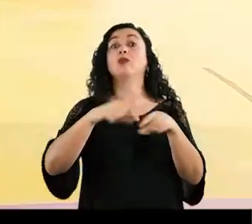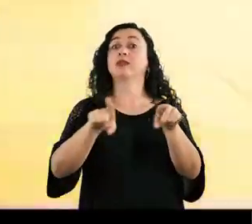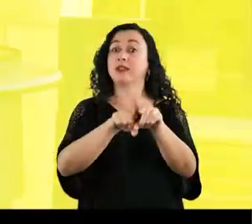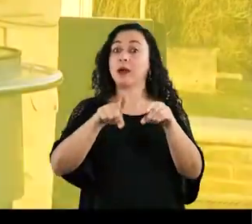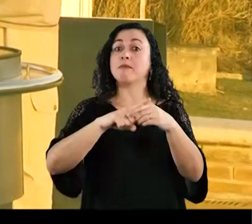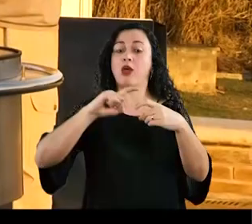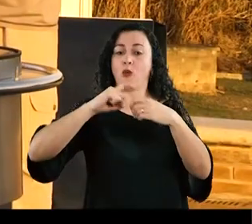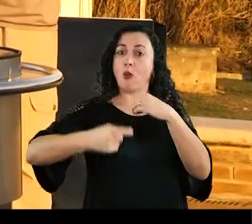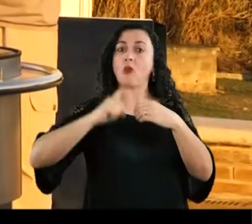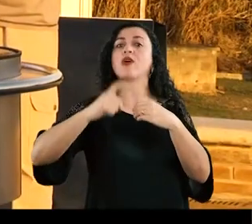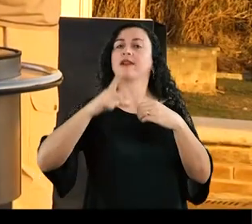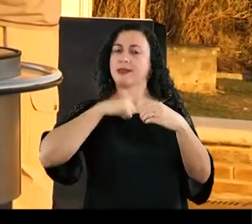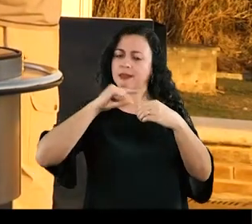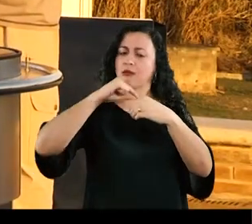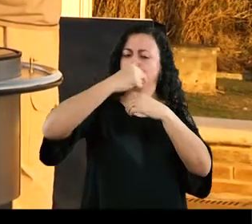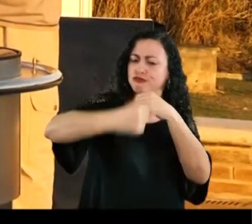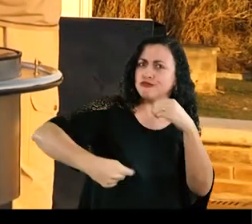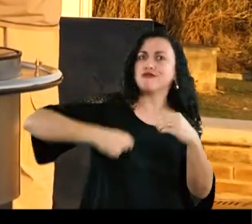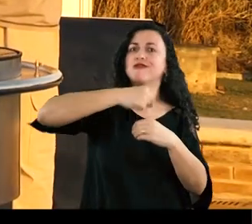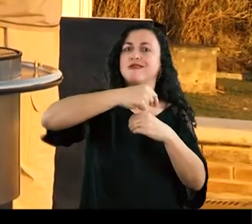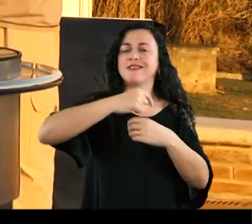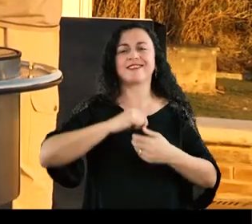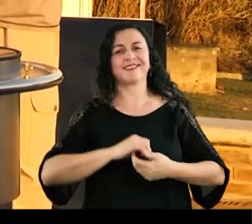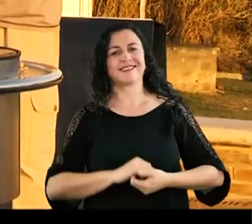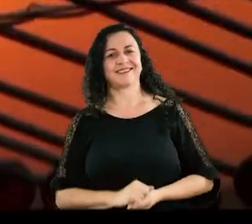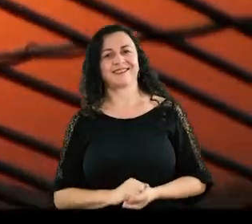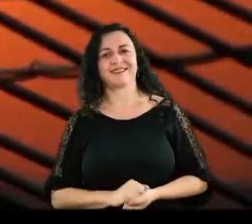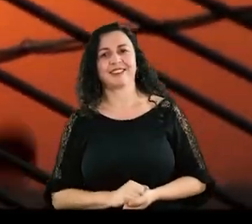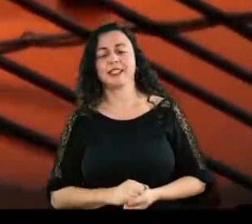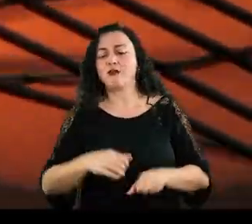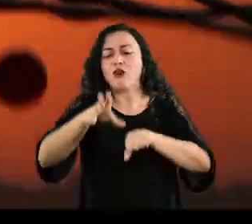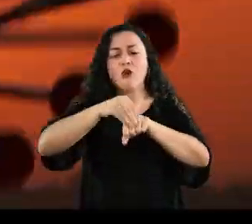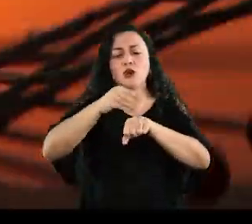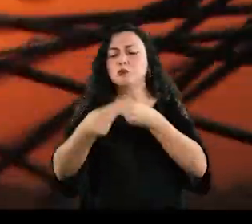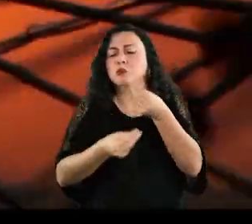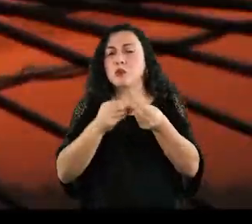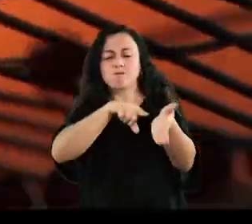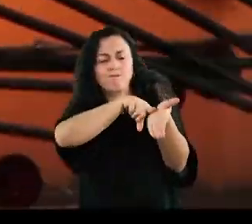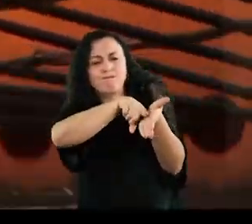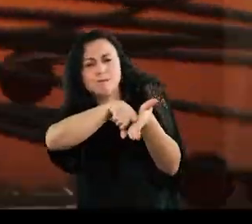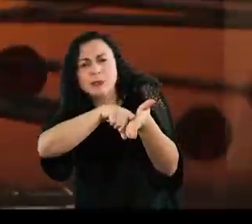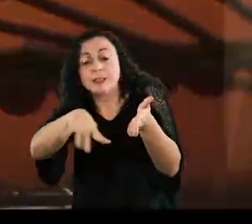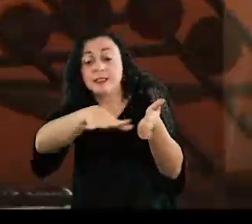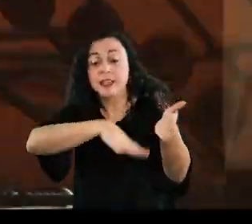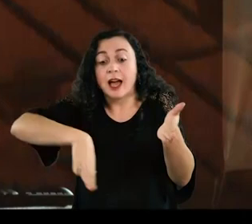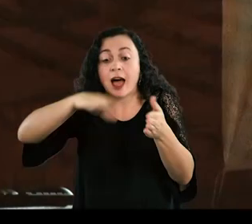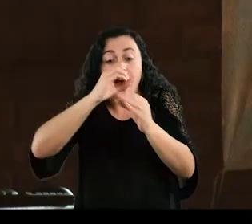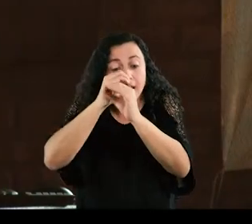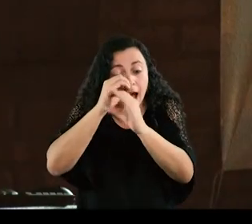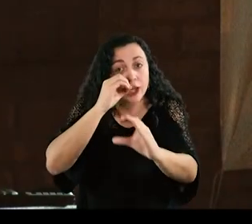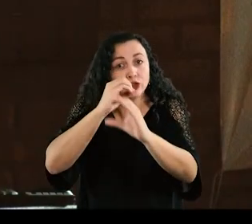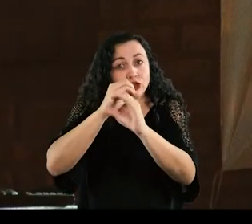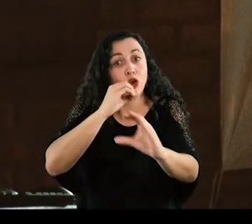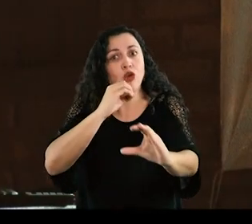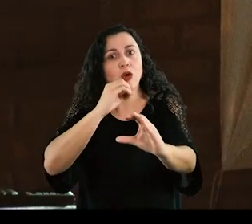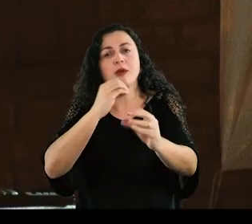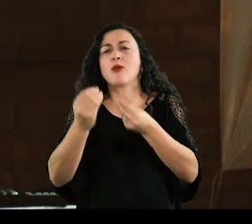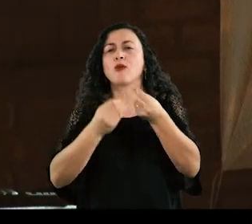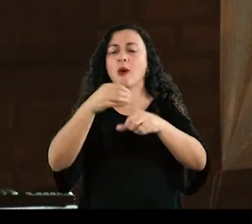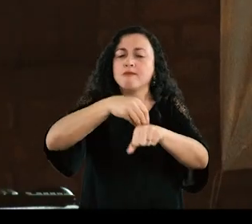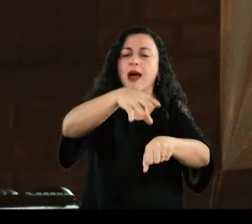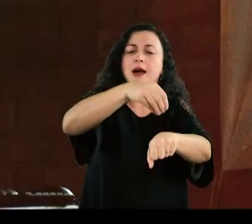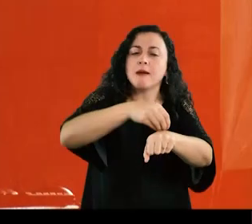anéis. O conhecimento adquirido em longas pesquisas científicas no campo da astronomia é transmitido em